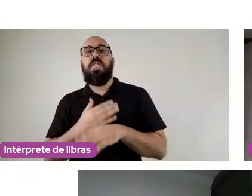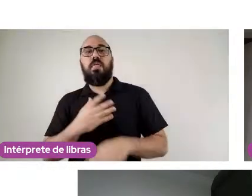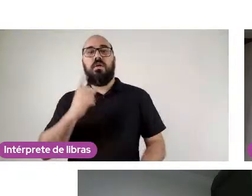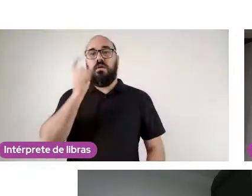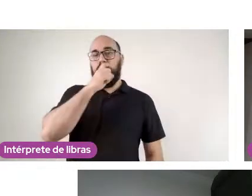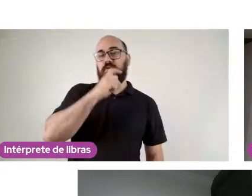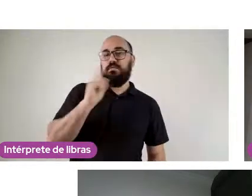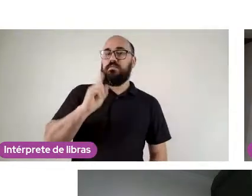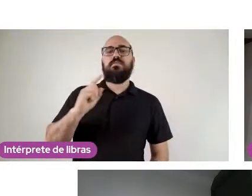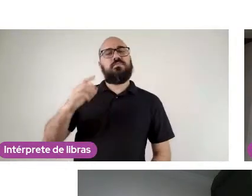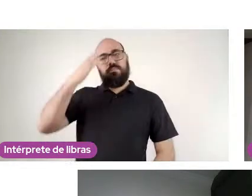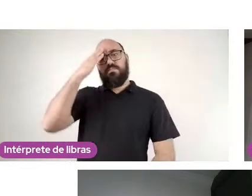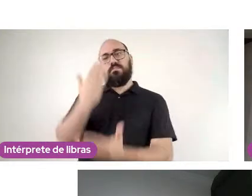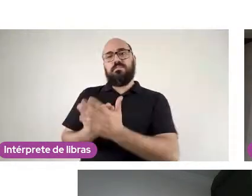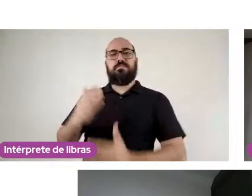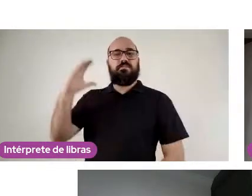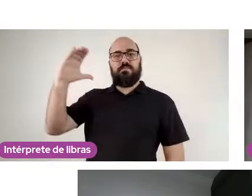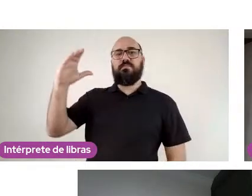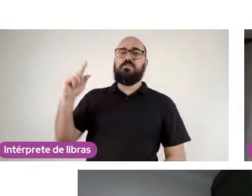trás aí de